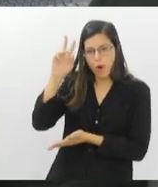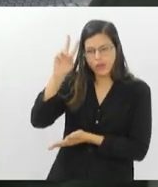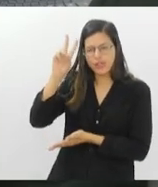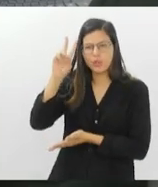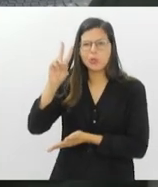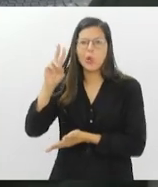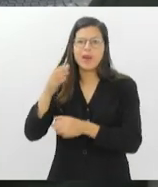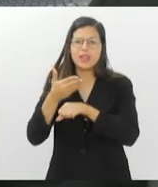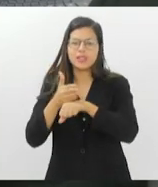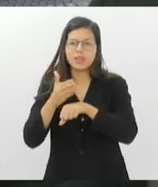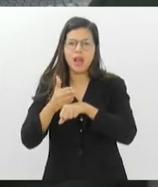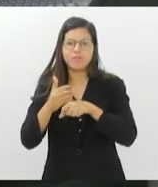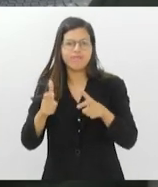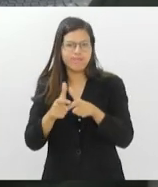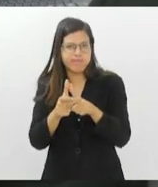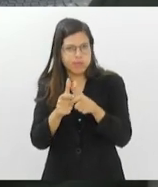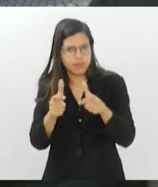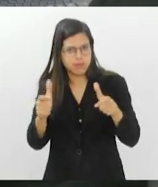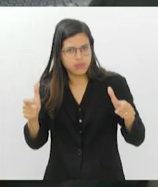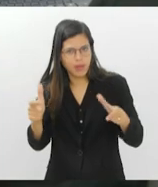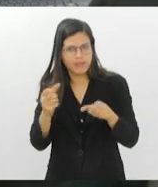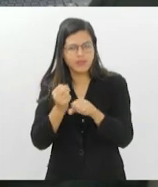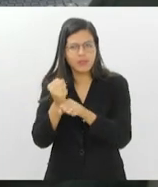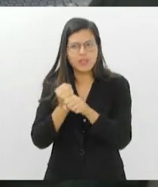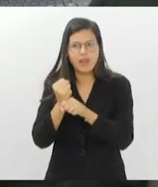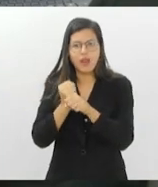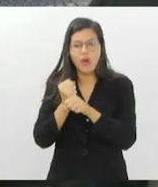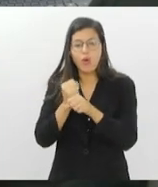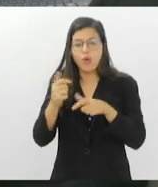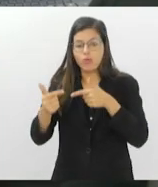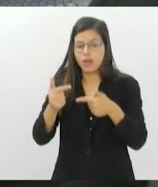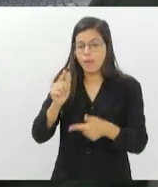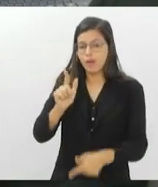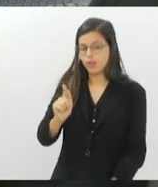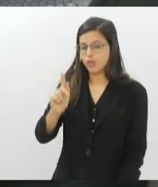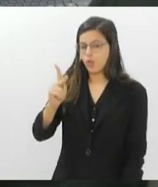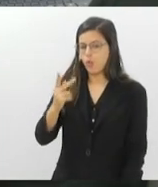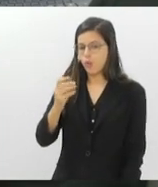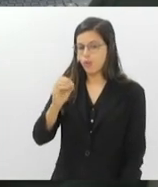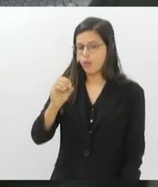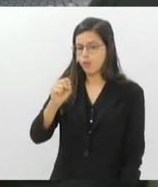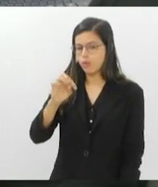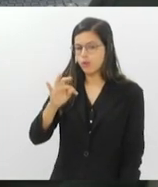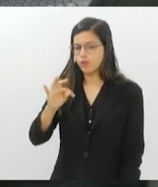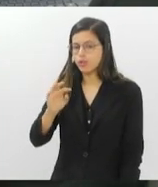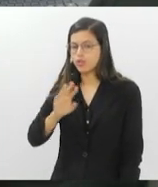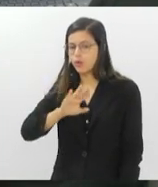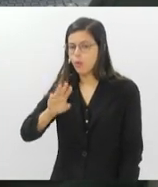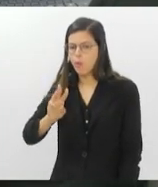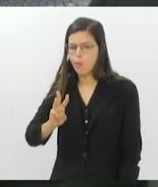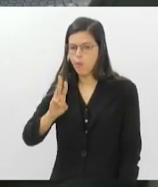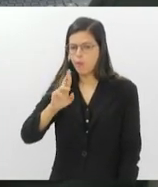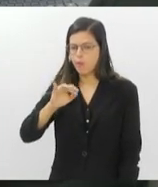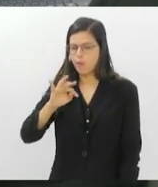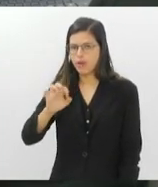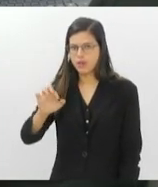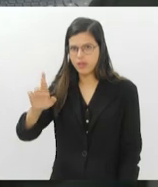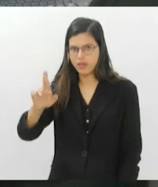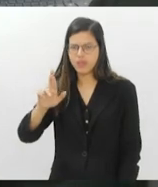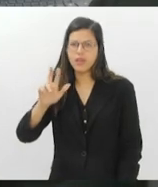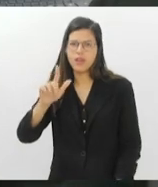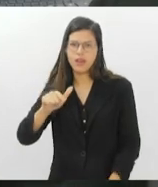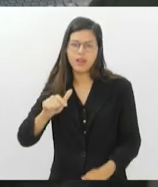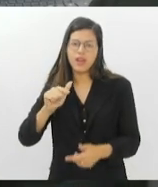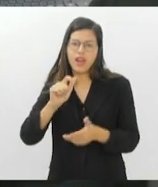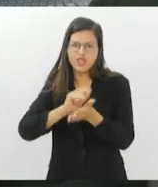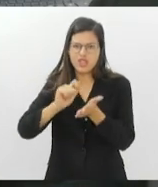tem crescido nos últimos anos. E o trabalho de ghostwriter, um escritor fantasma em tradução literal, vem acompanhando esta